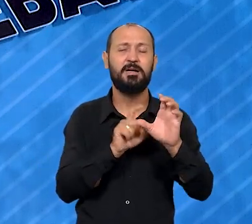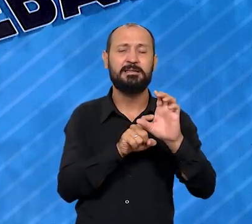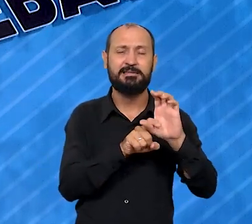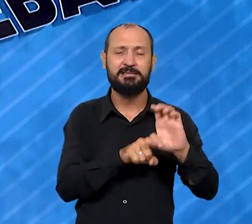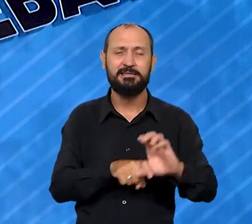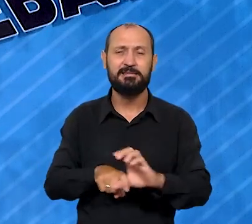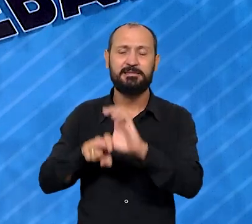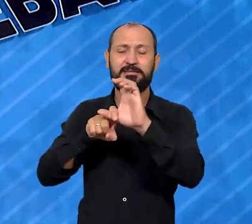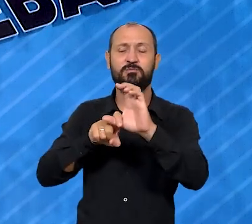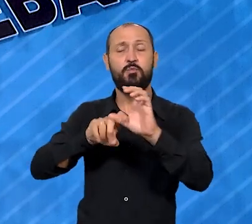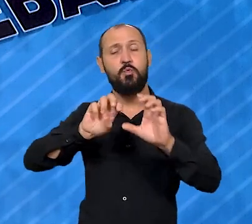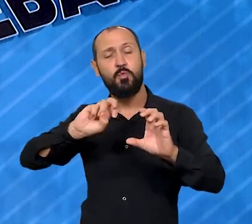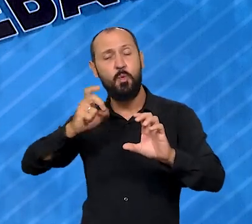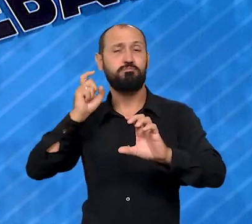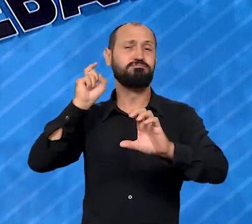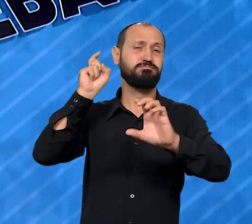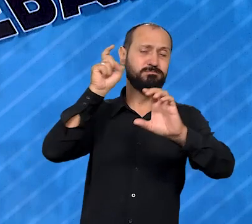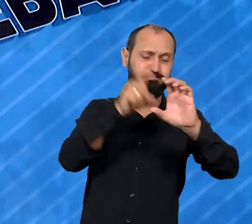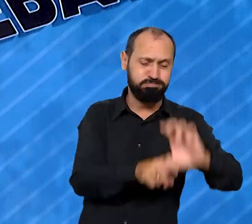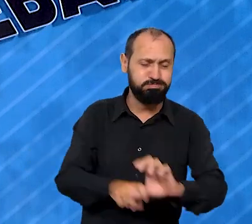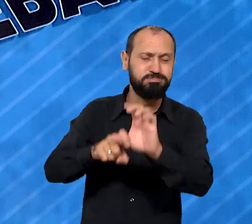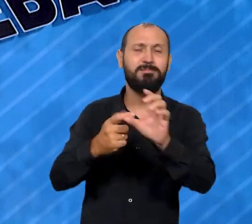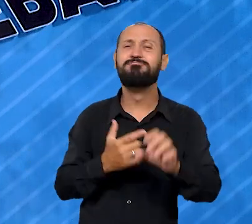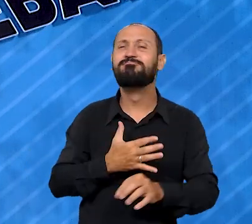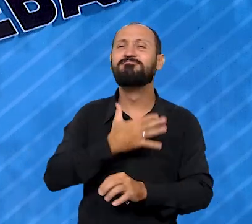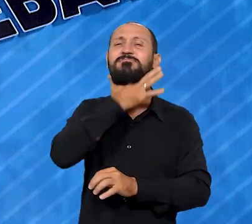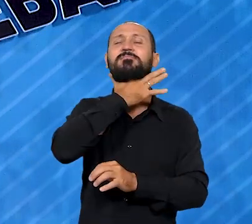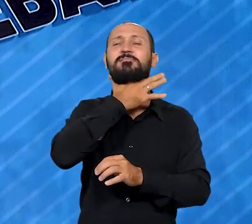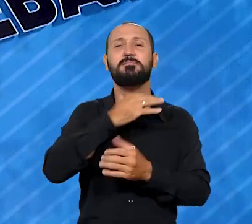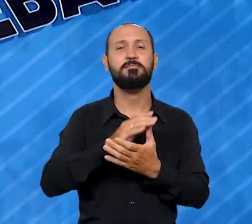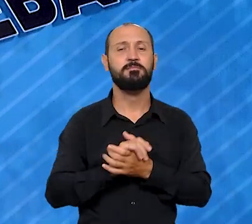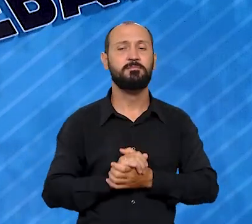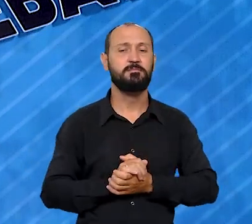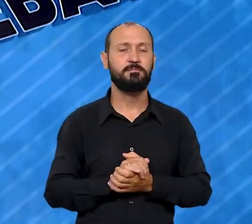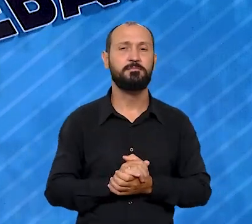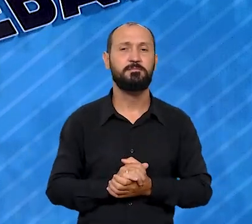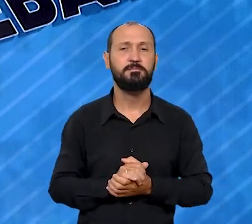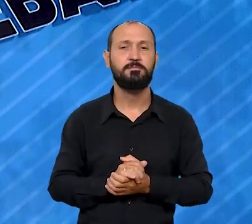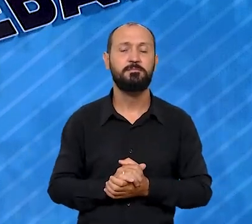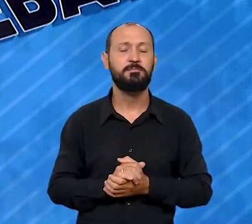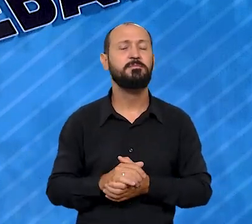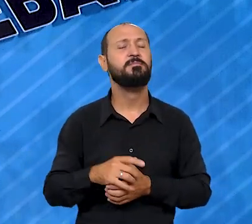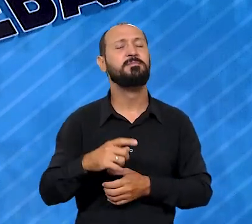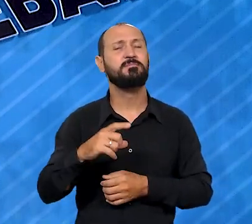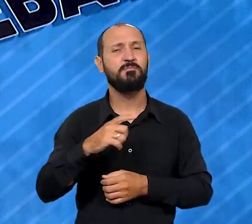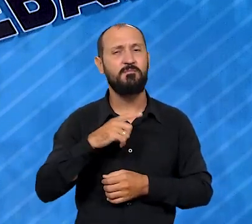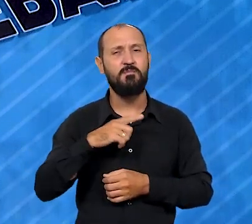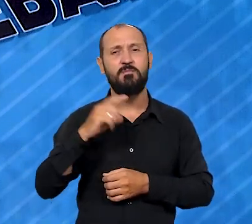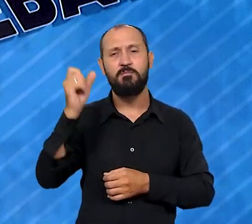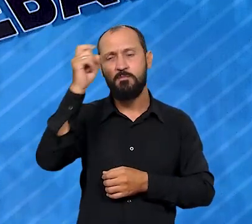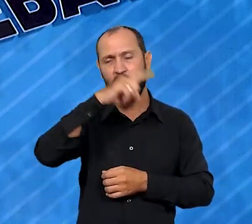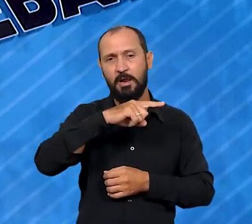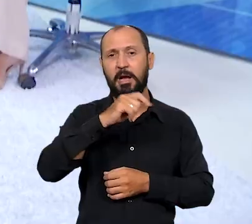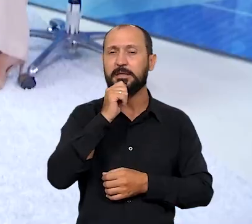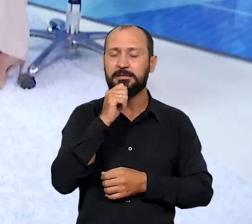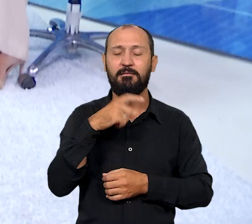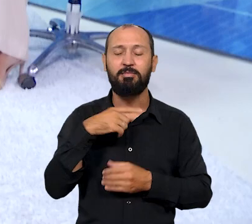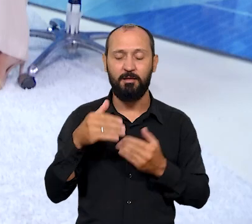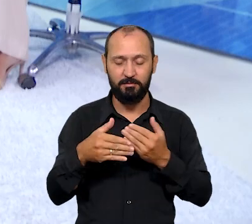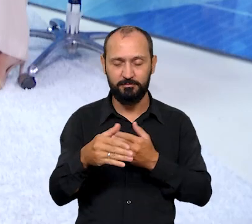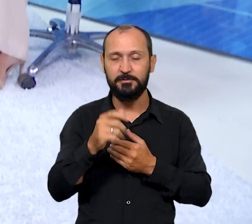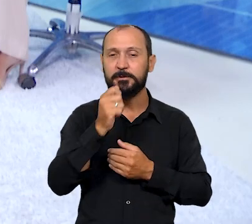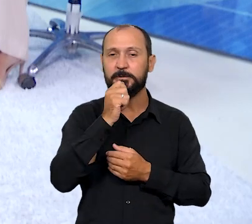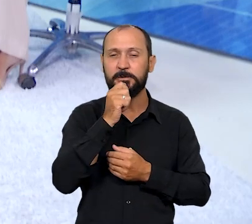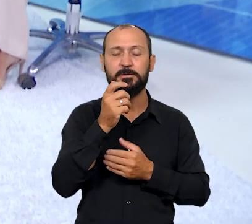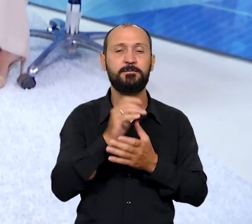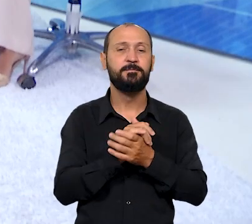estava endividada ou superendividada, como a gente diz, da questão da lei do superendividamento, ela tinha dificuldades, ainda